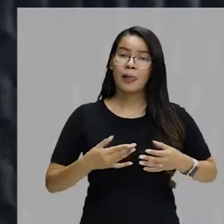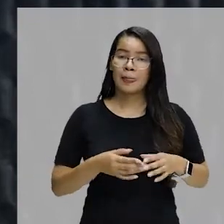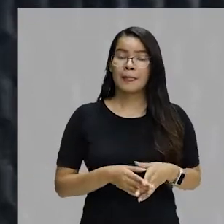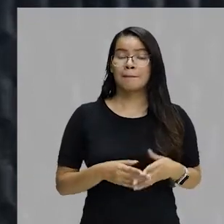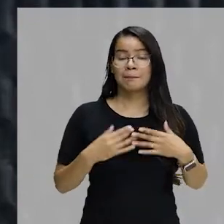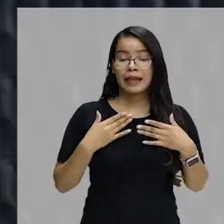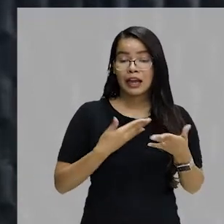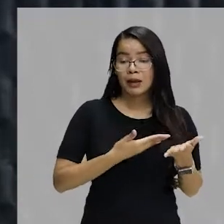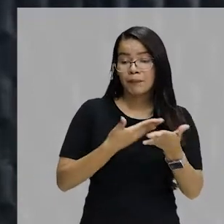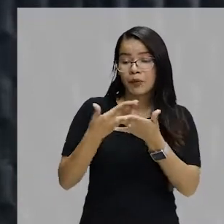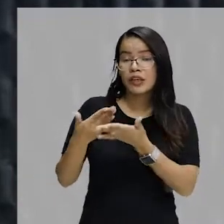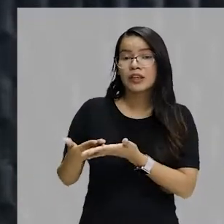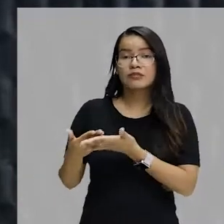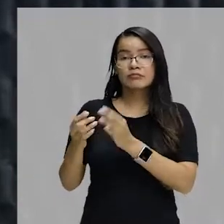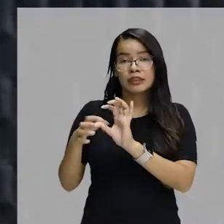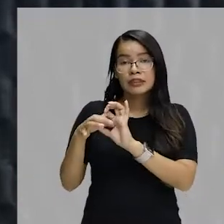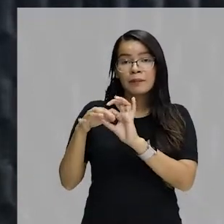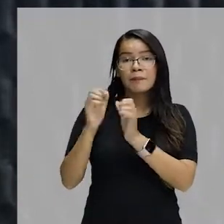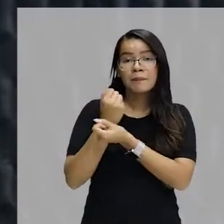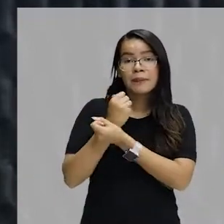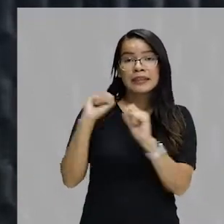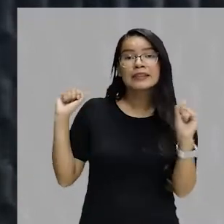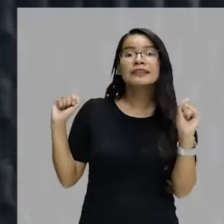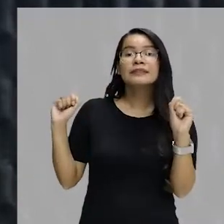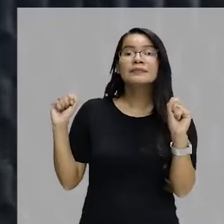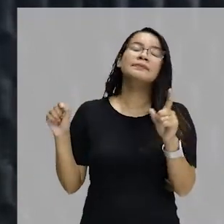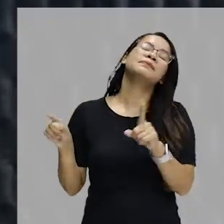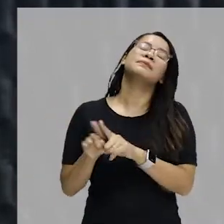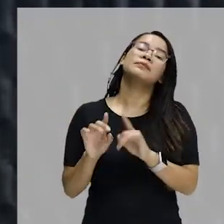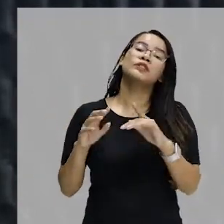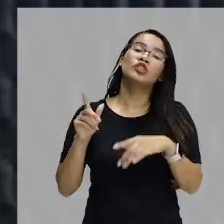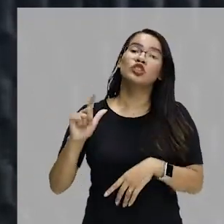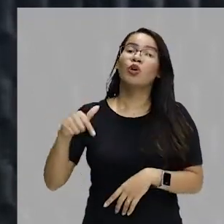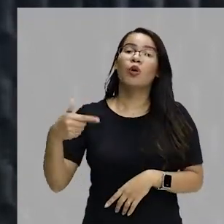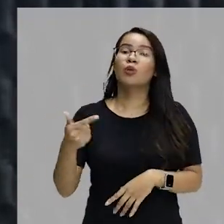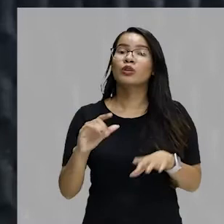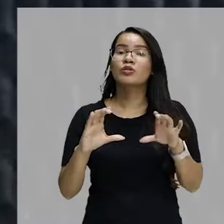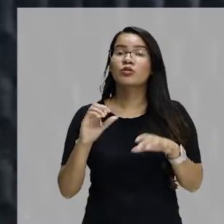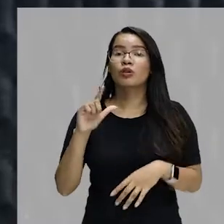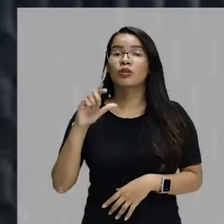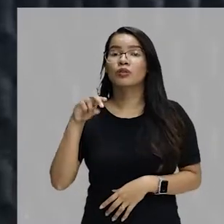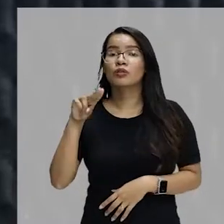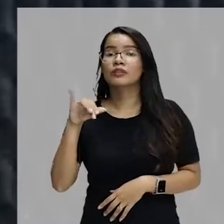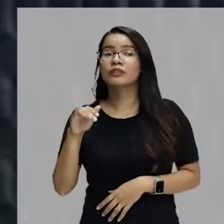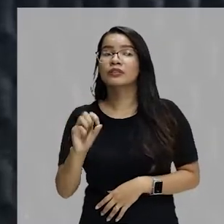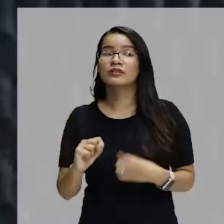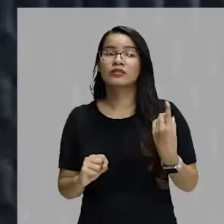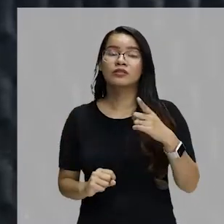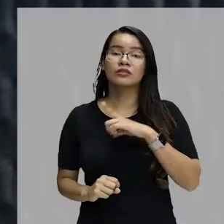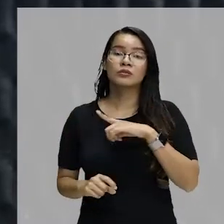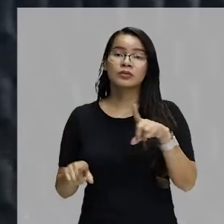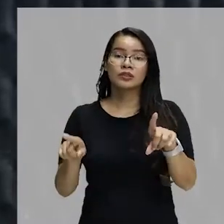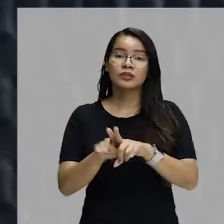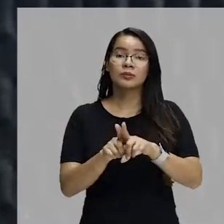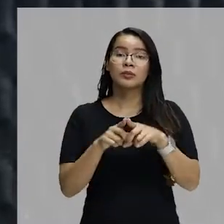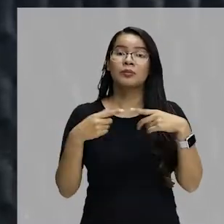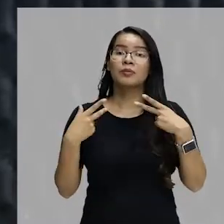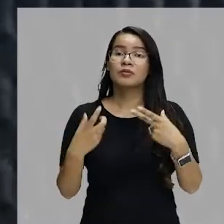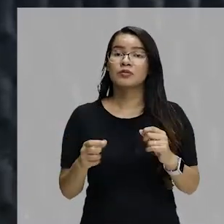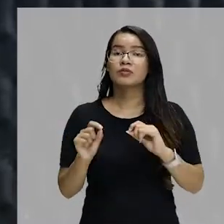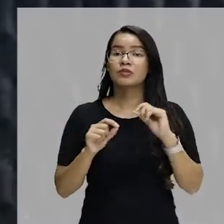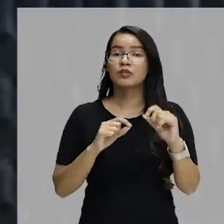colônias ibéricas, hispânicas da América Latina. Nós temos também um reconhecimento feito por